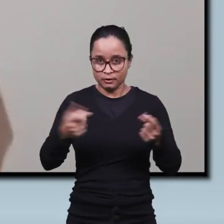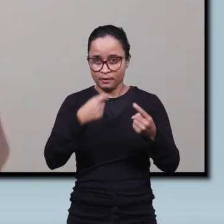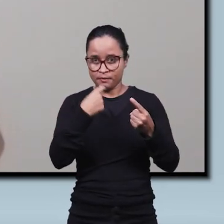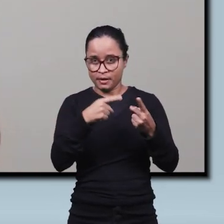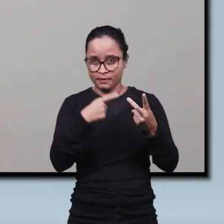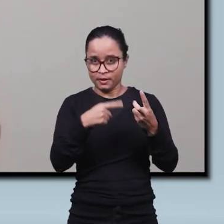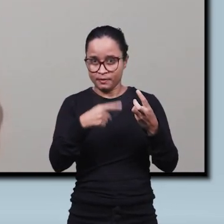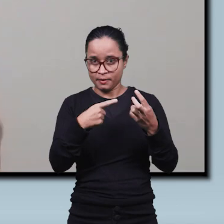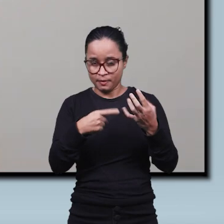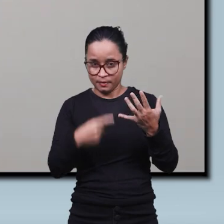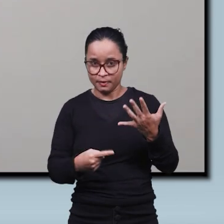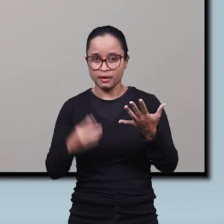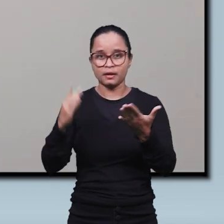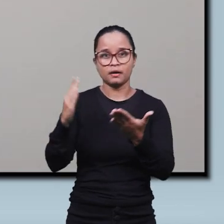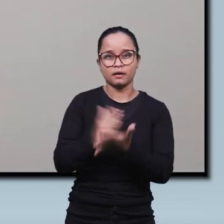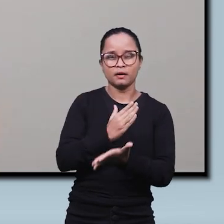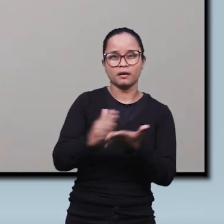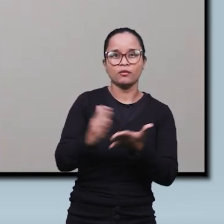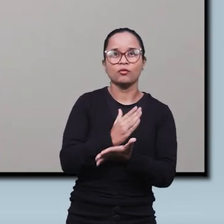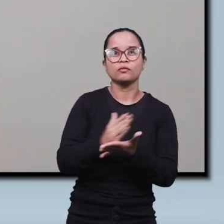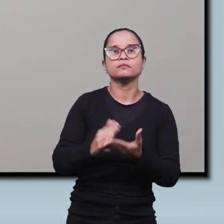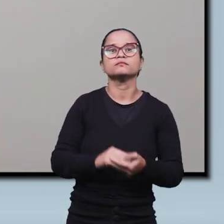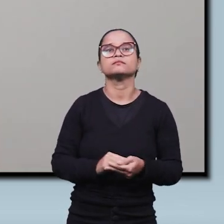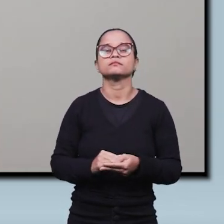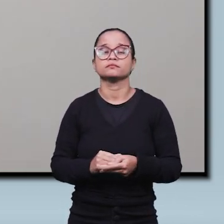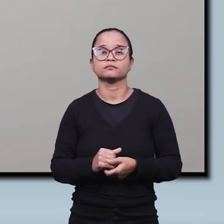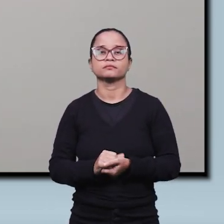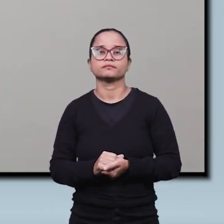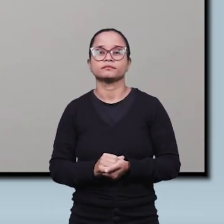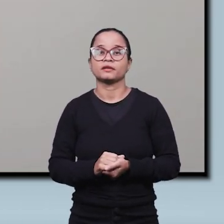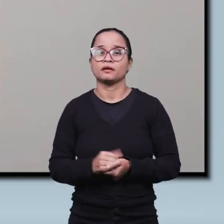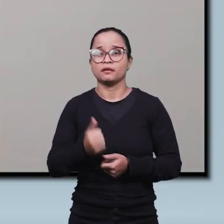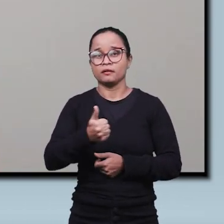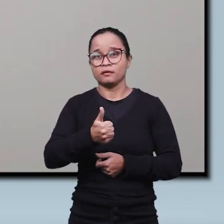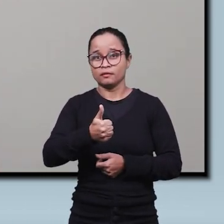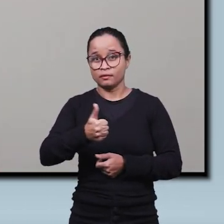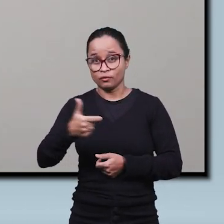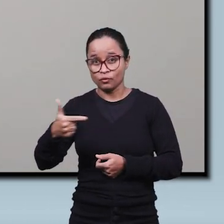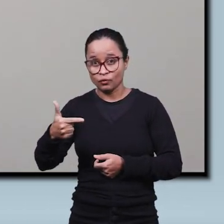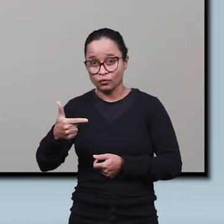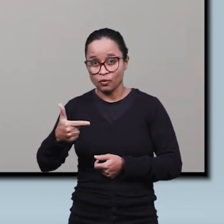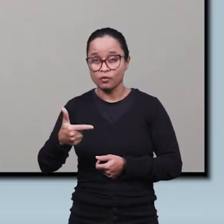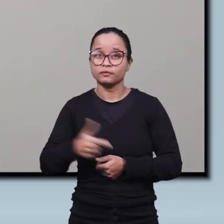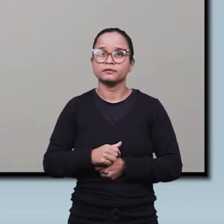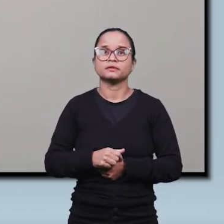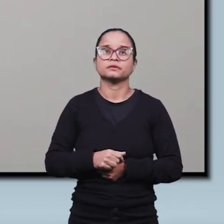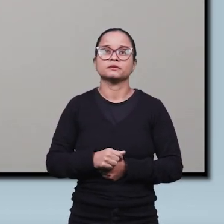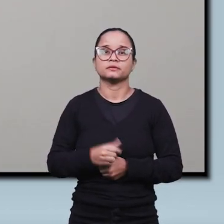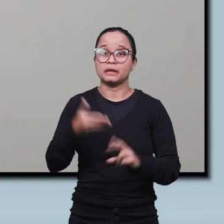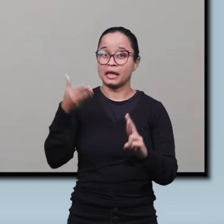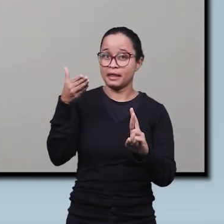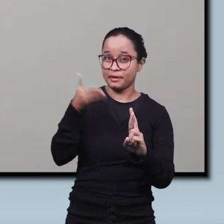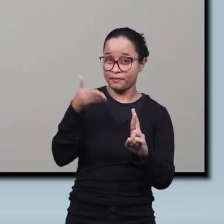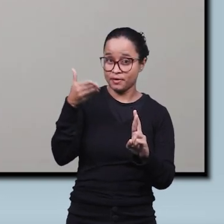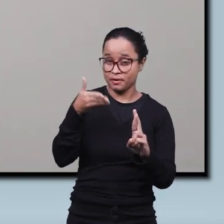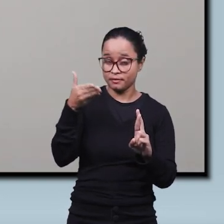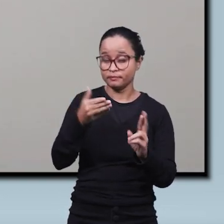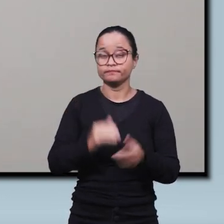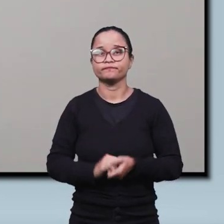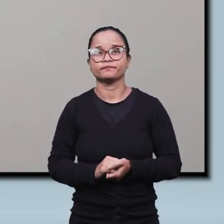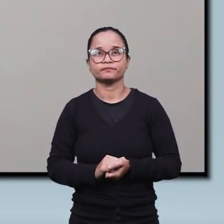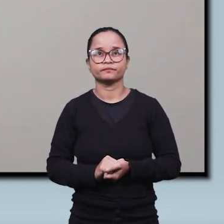pontuando aqui alguns recursos, desses 12 recursos, né, essas 12